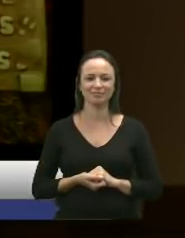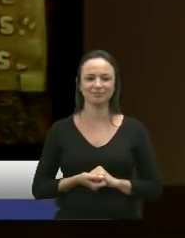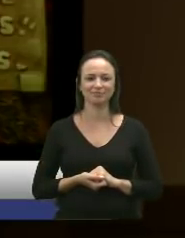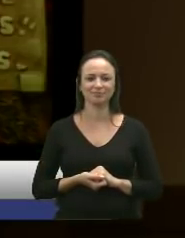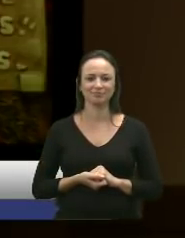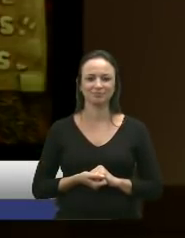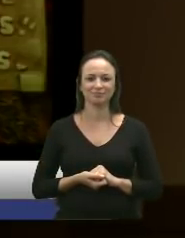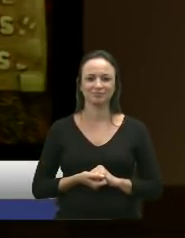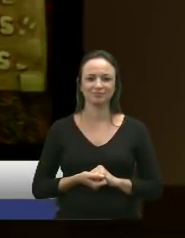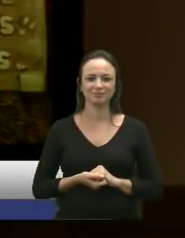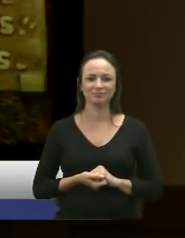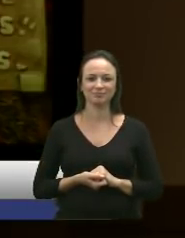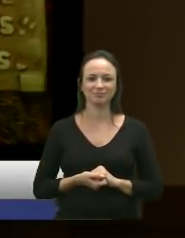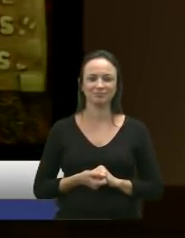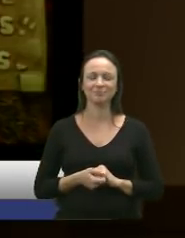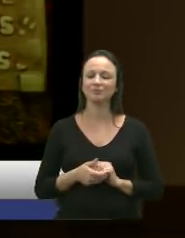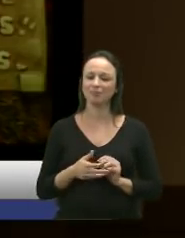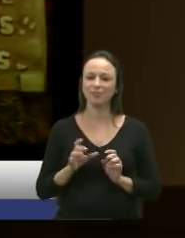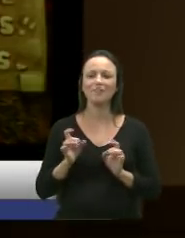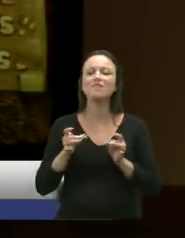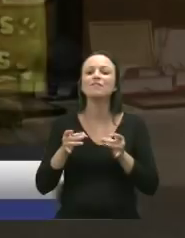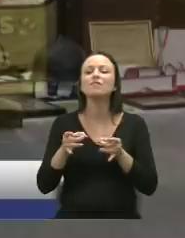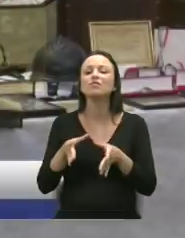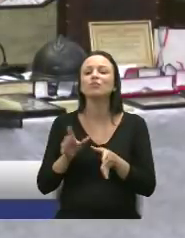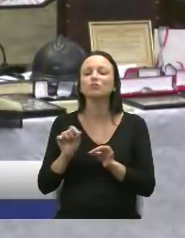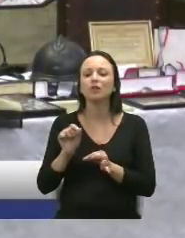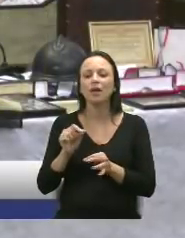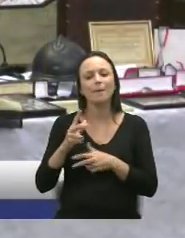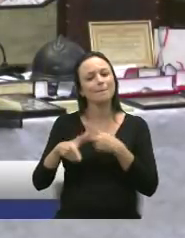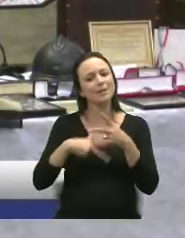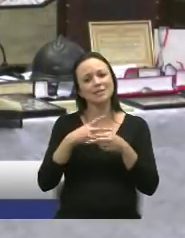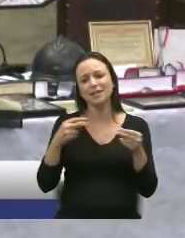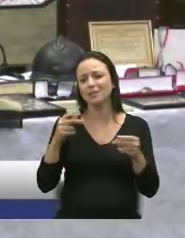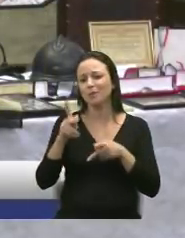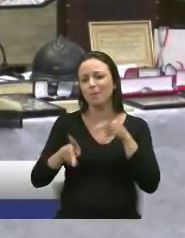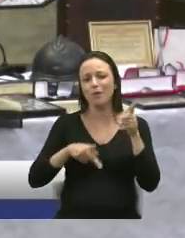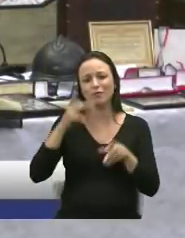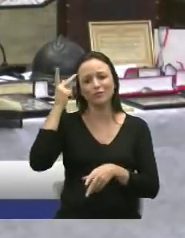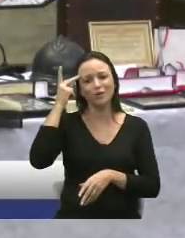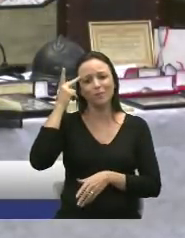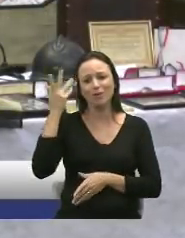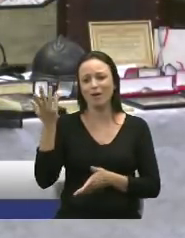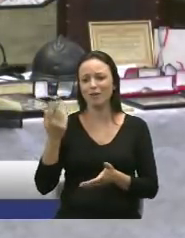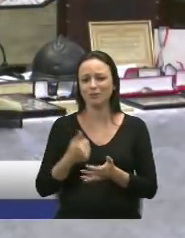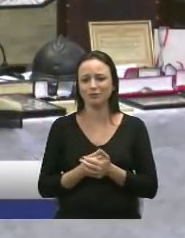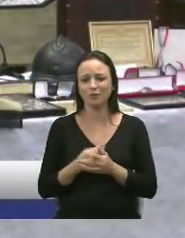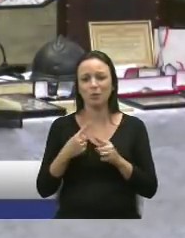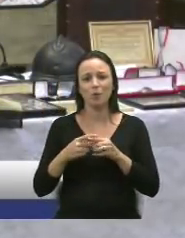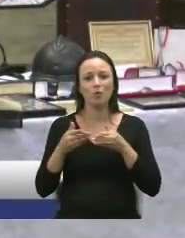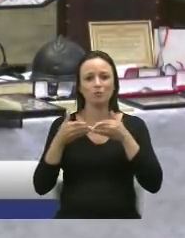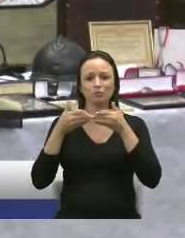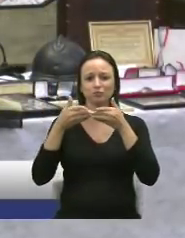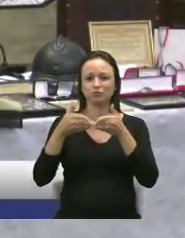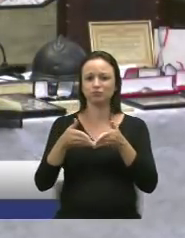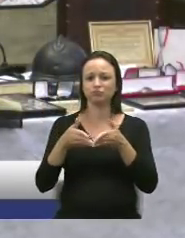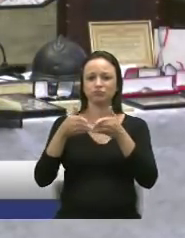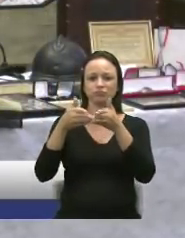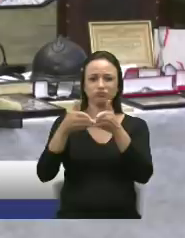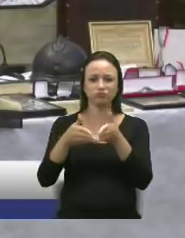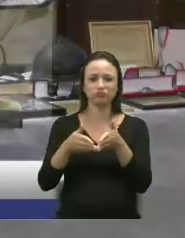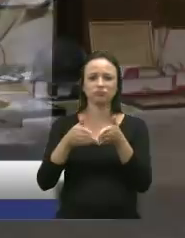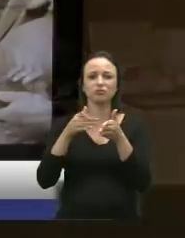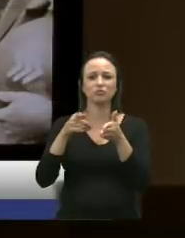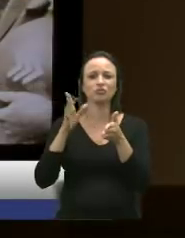Paulo. E o que nos restam são presentes do povo de São Paulo. Porque os navios do exílio eterno já vieram buscar